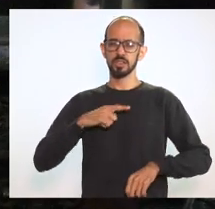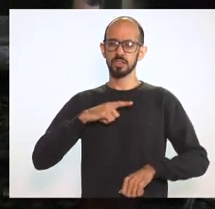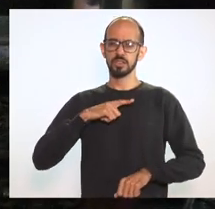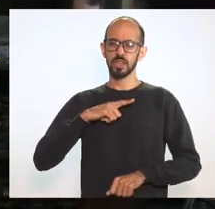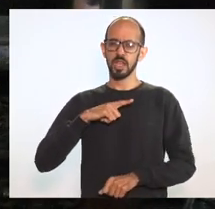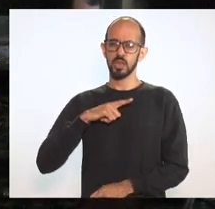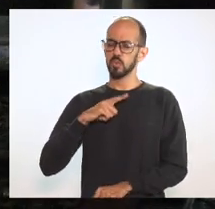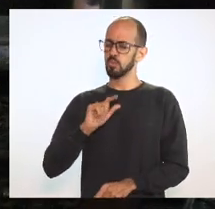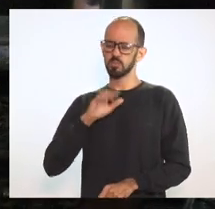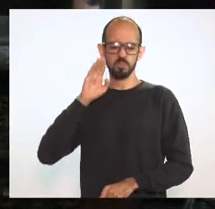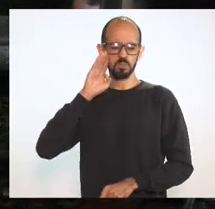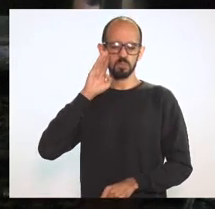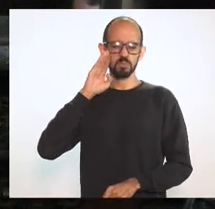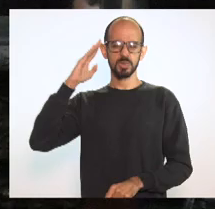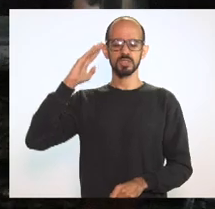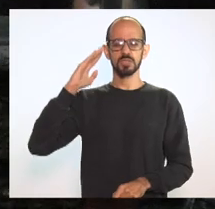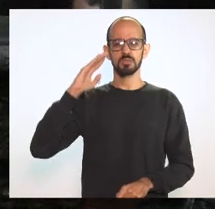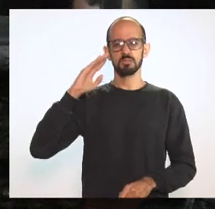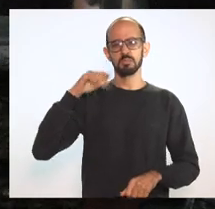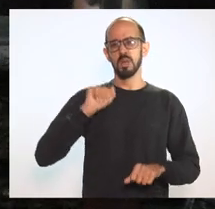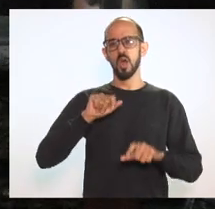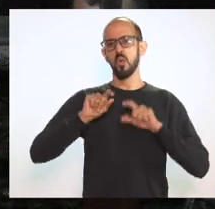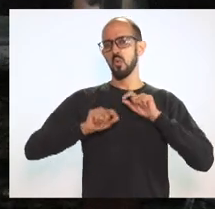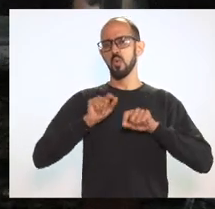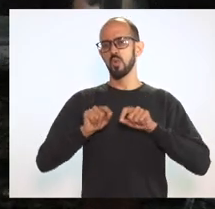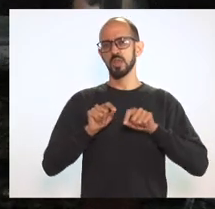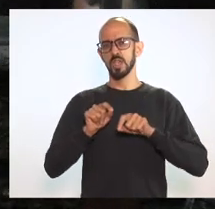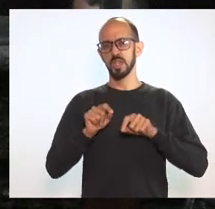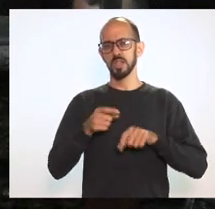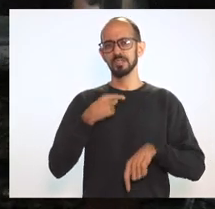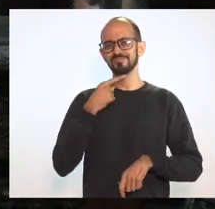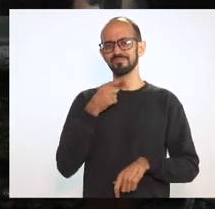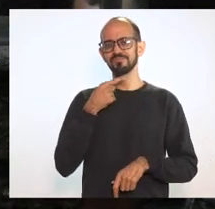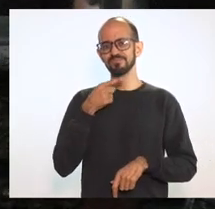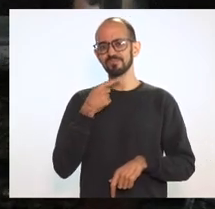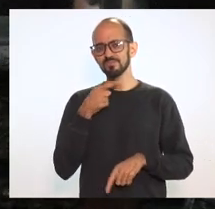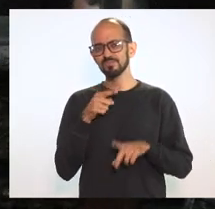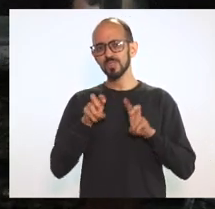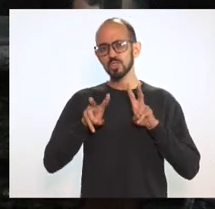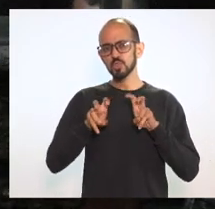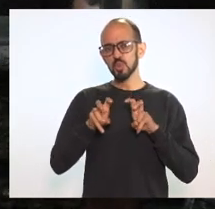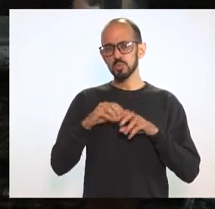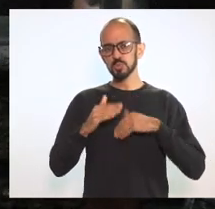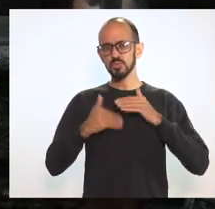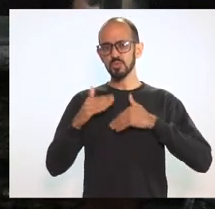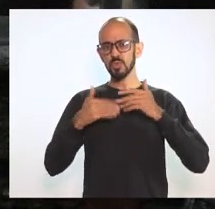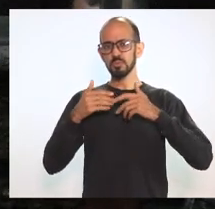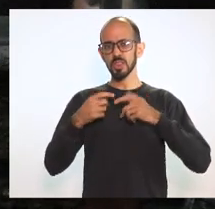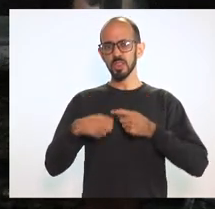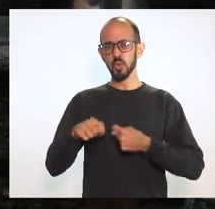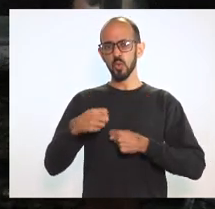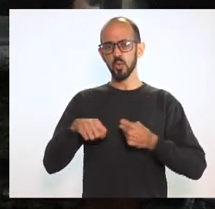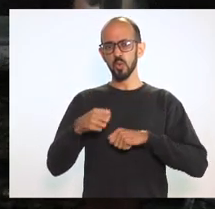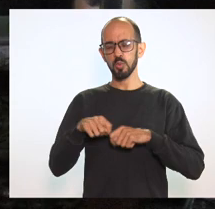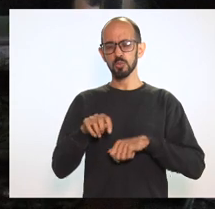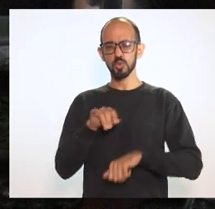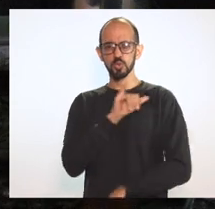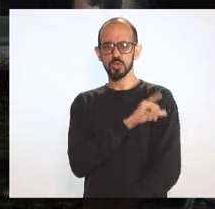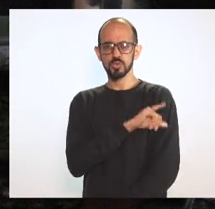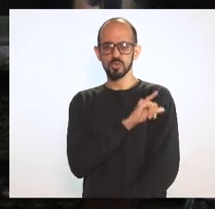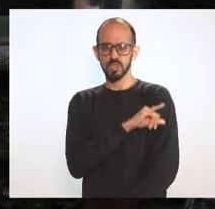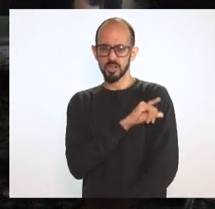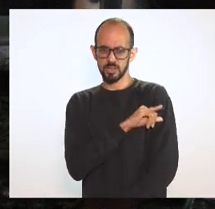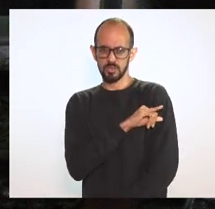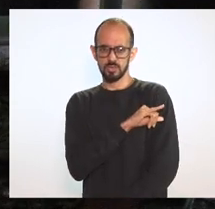tido, principalmente nas questões que dizem respeito ao desenvolvimento econômico do nosso Estado.